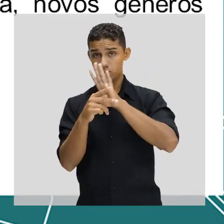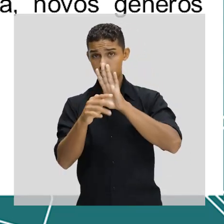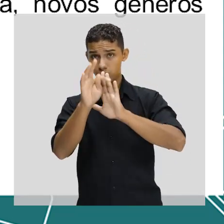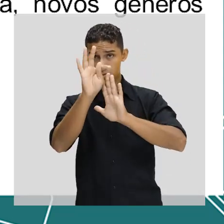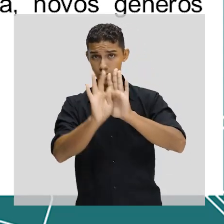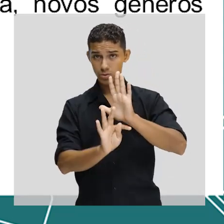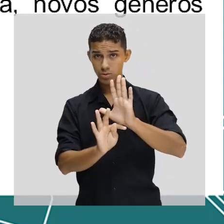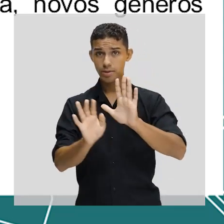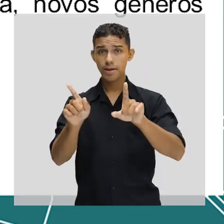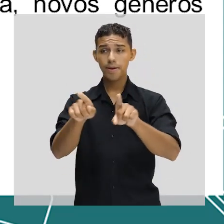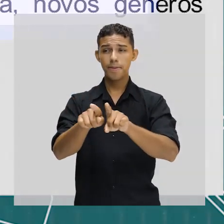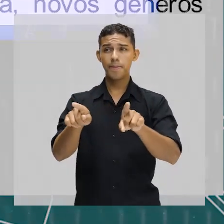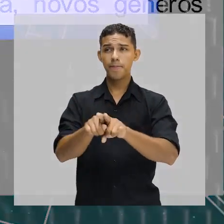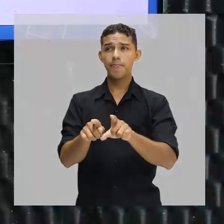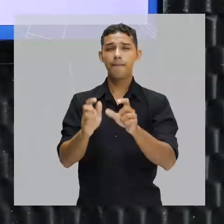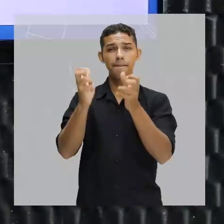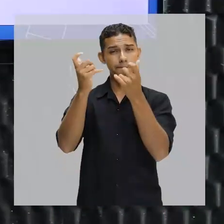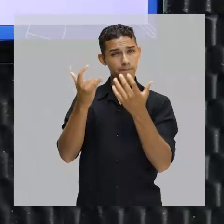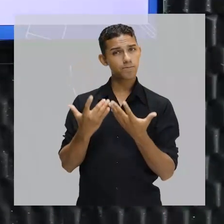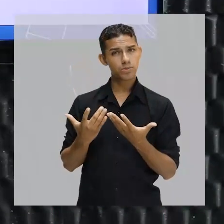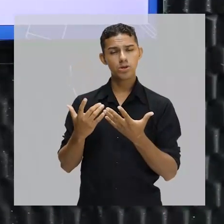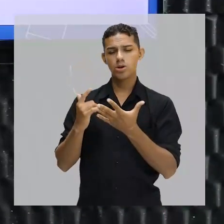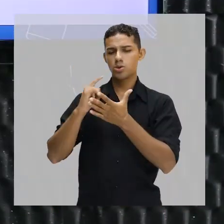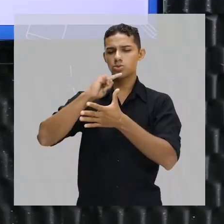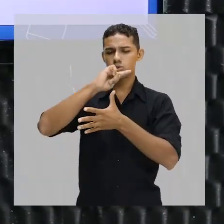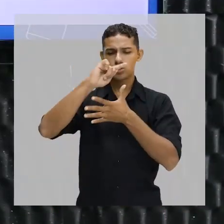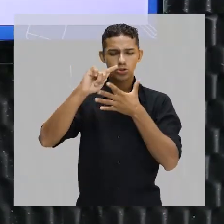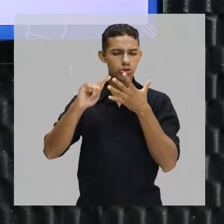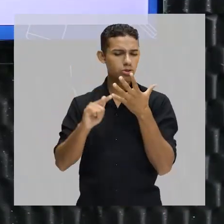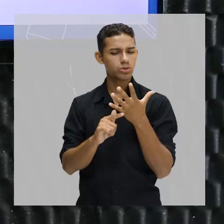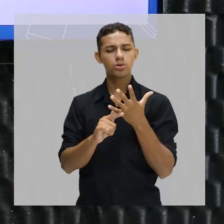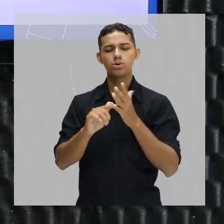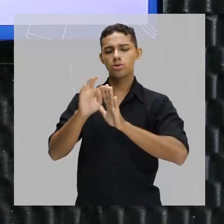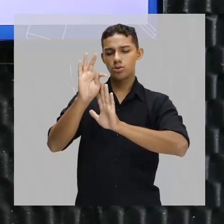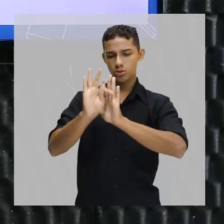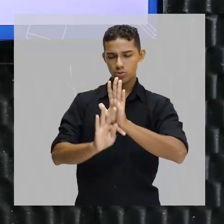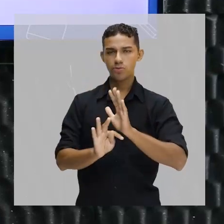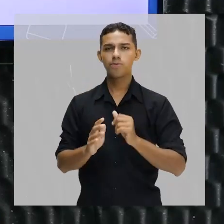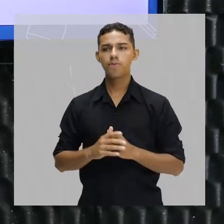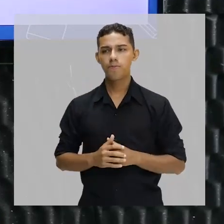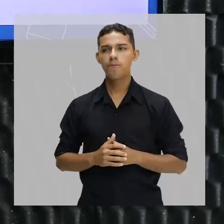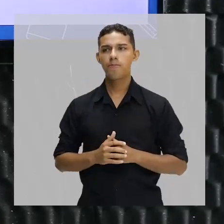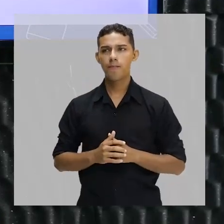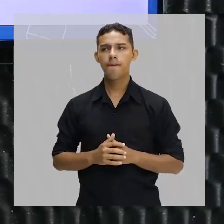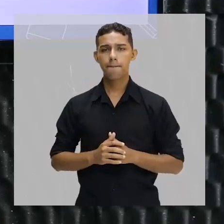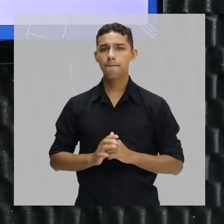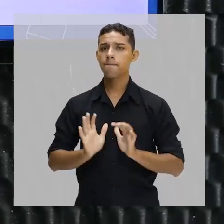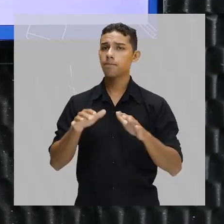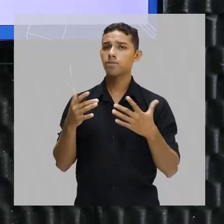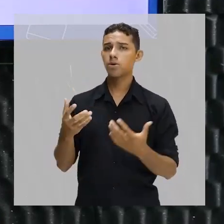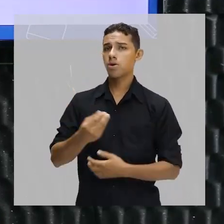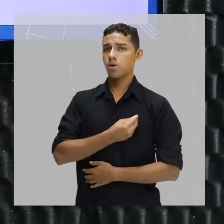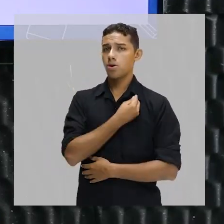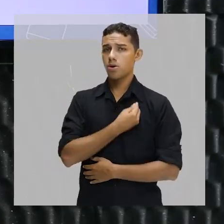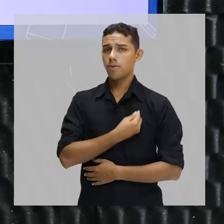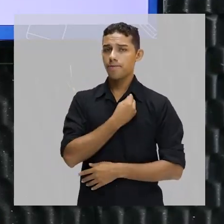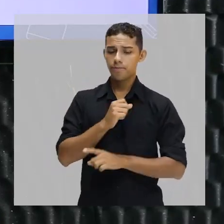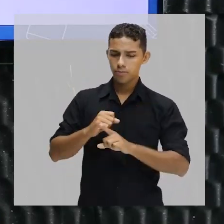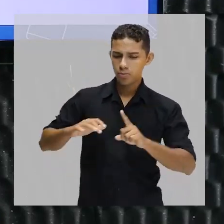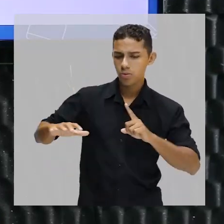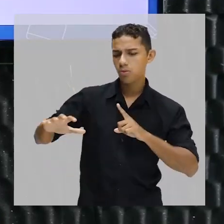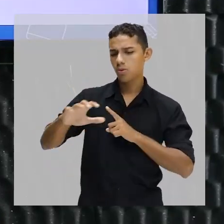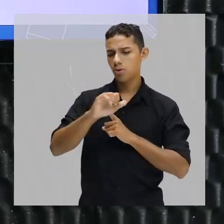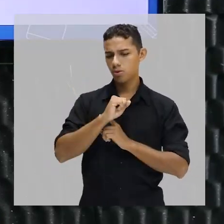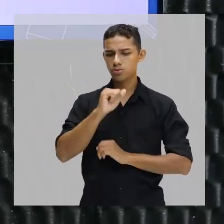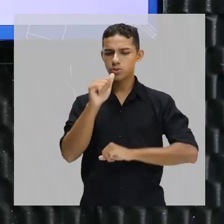texto são aspectos que estão ligados ao gênero textual. Assim como a vida social está